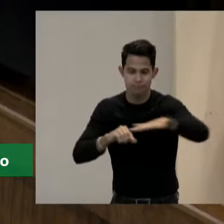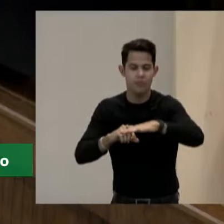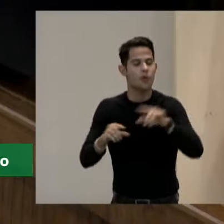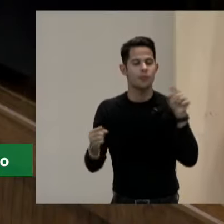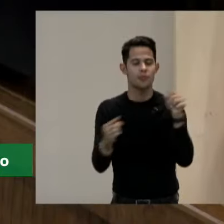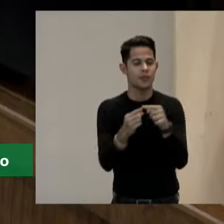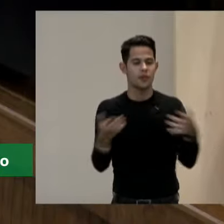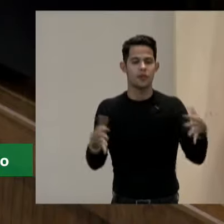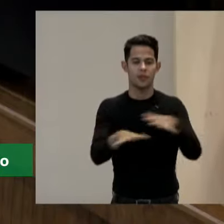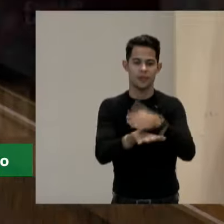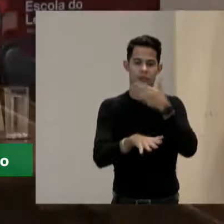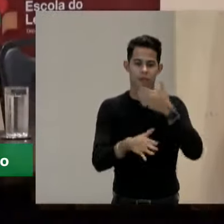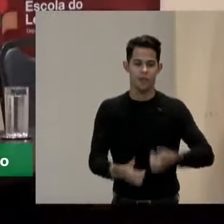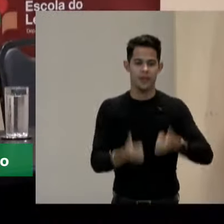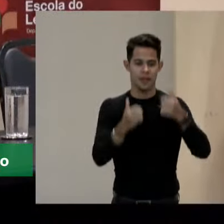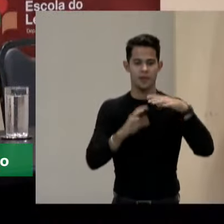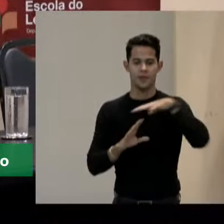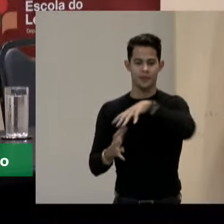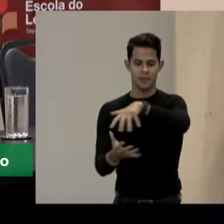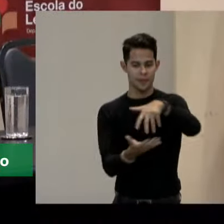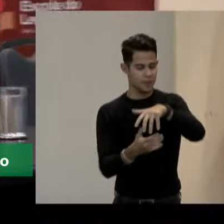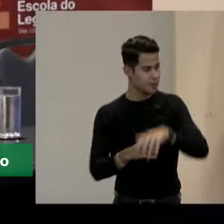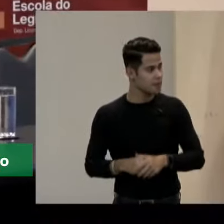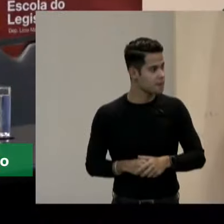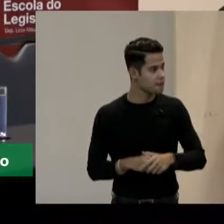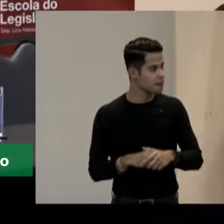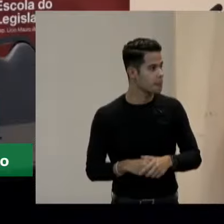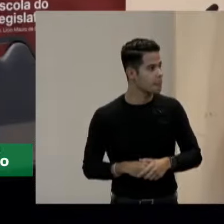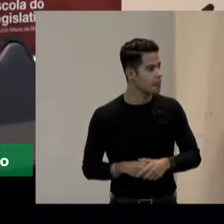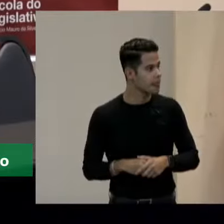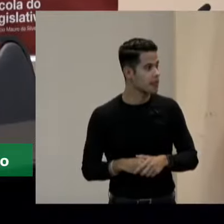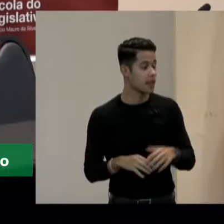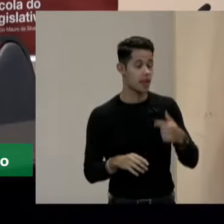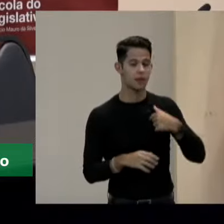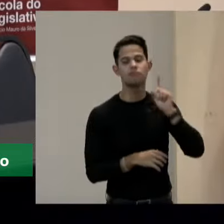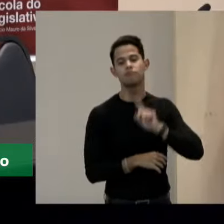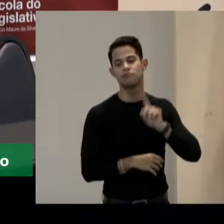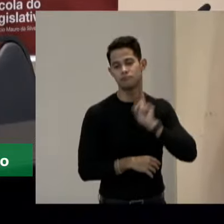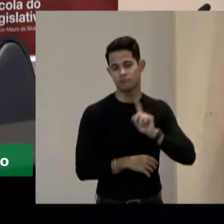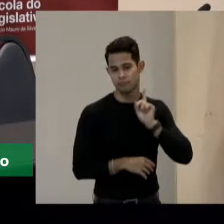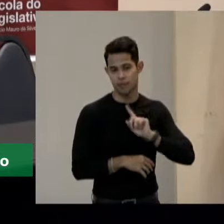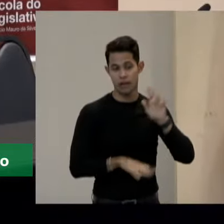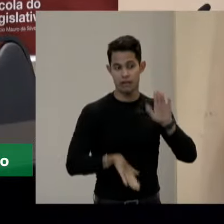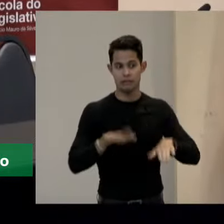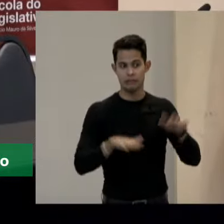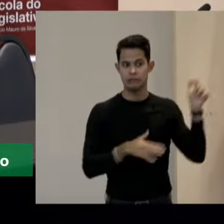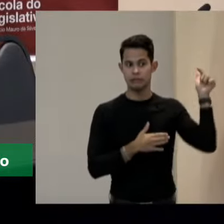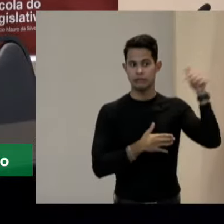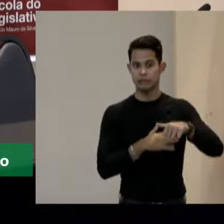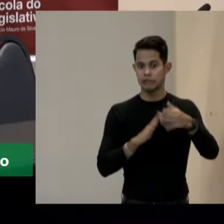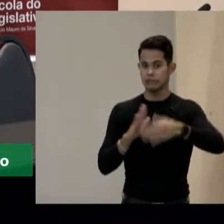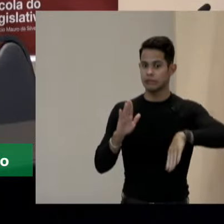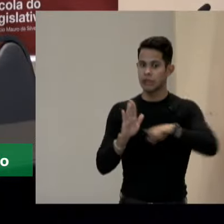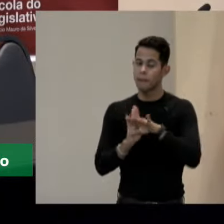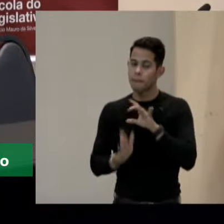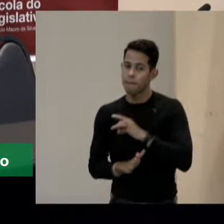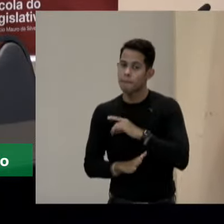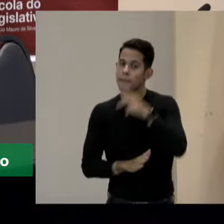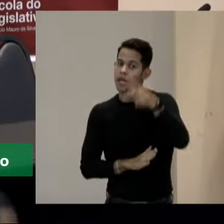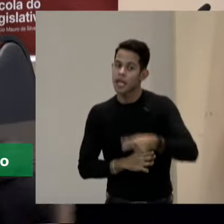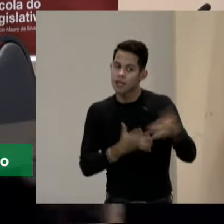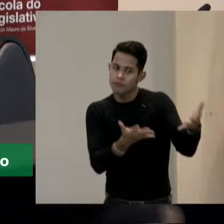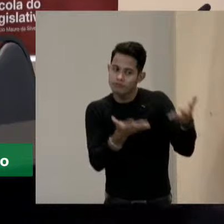Parabéns, viu? Obrigado. Deixar aqui também, pessoal, quando o outro vem de Minas Gerais, a gente vê apreensivo como que vai ser a receptividade. E eu quero deixar